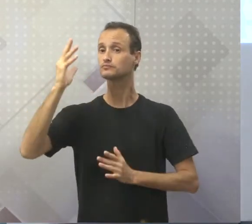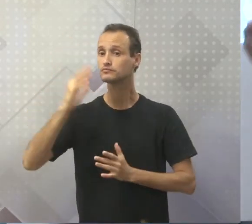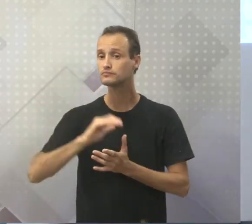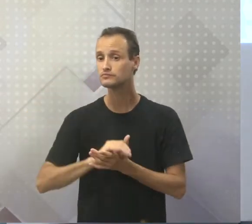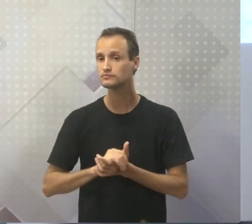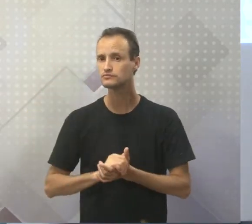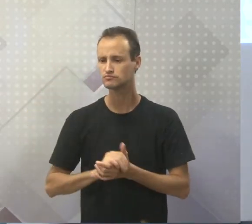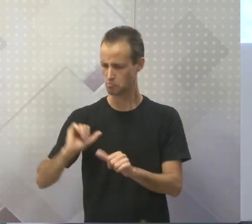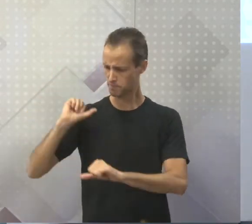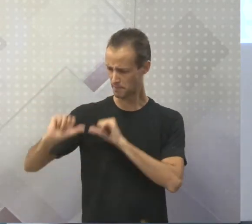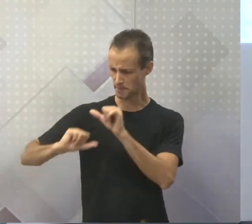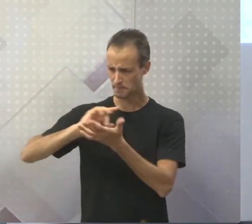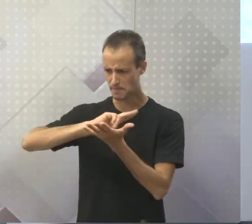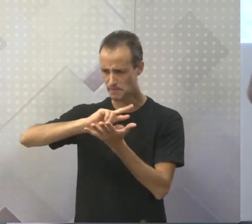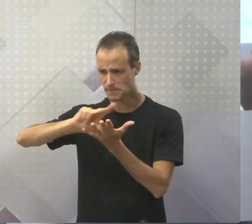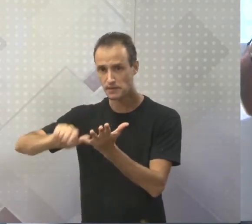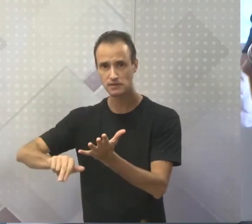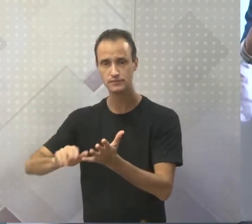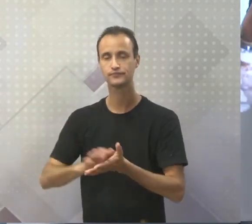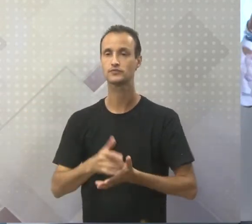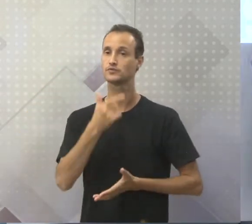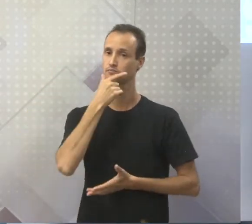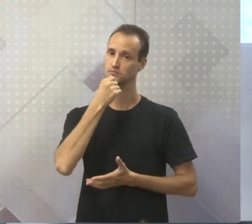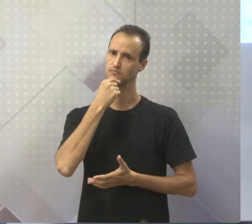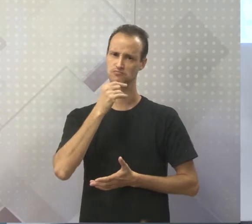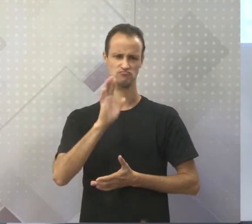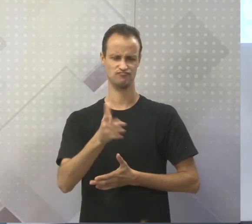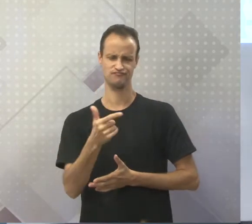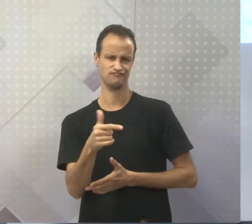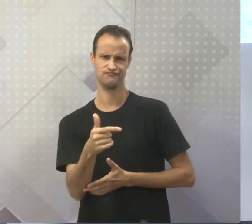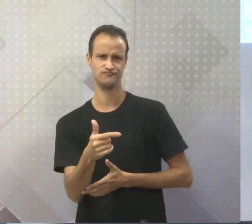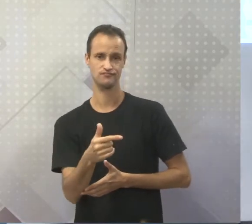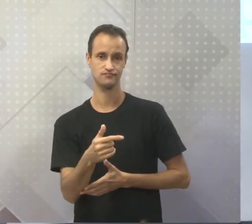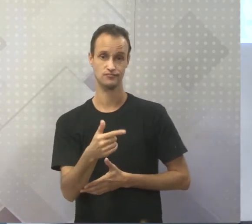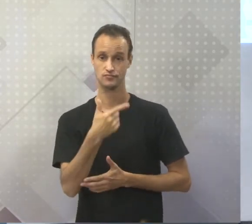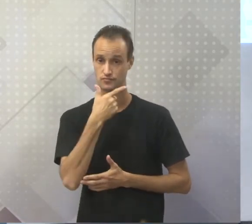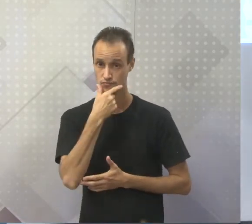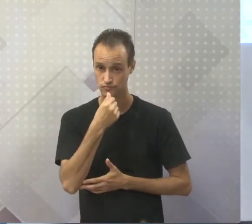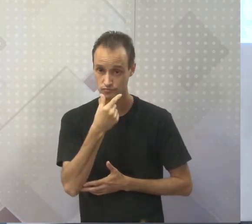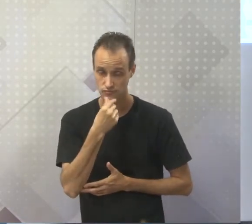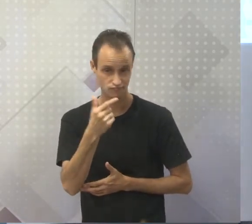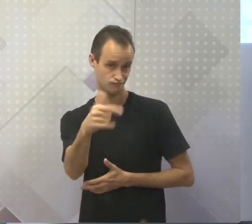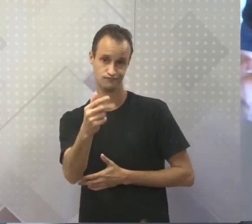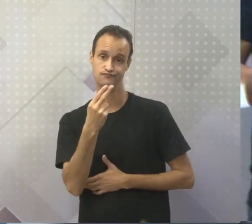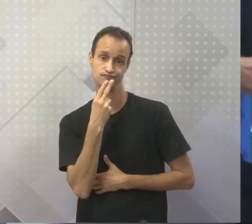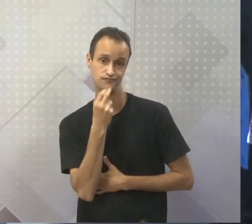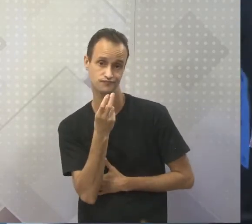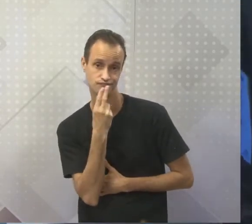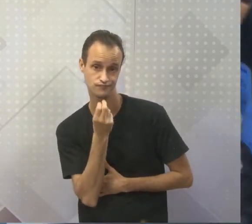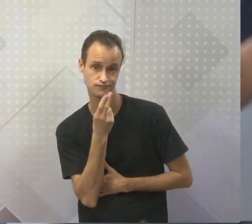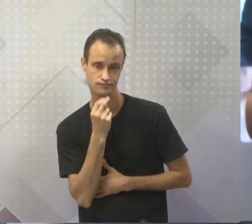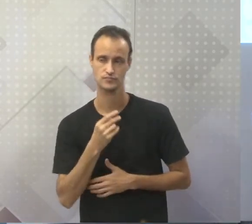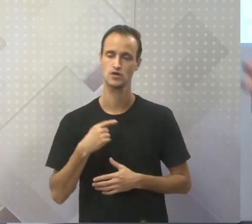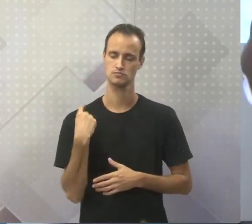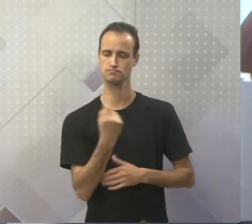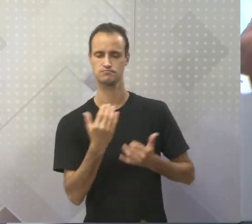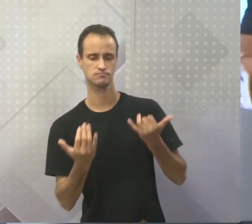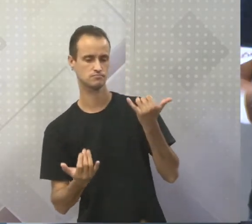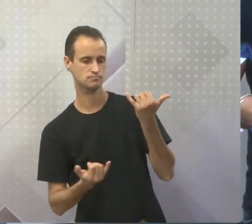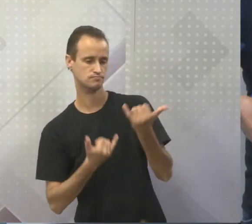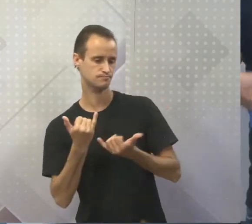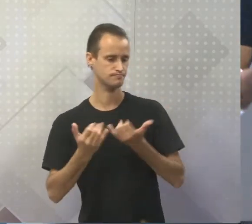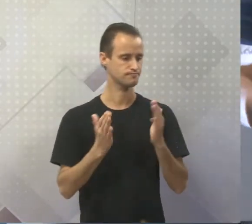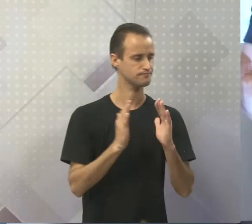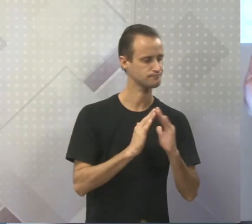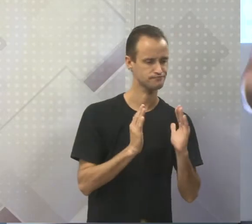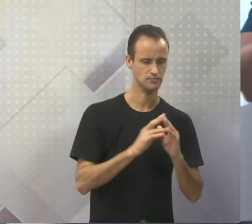É muita mudança. Os meninos já não têm isso, nós não menstruamos. E aí, estamos em casa, hora do